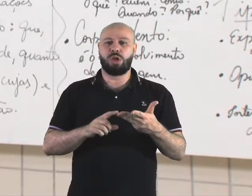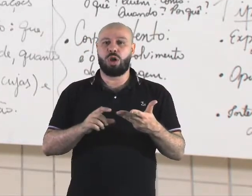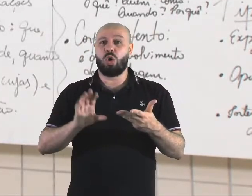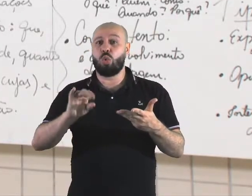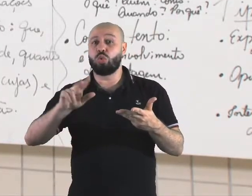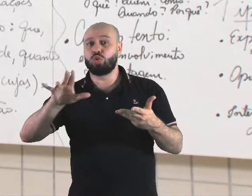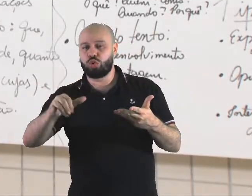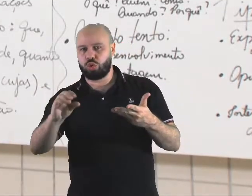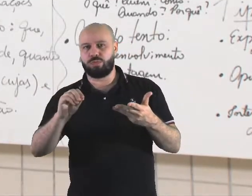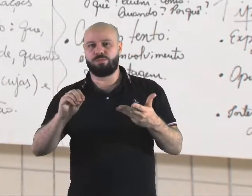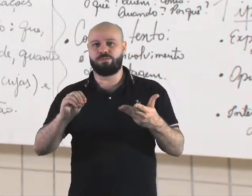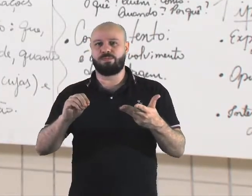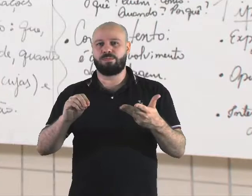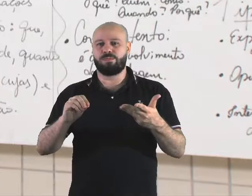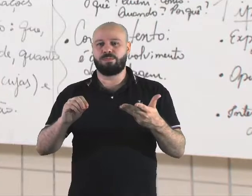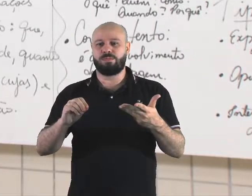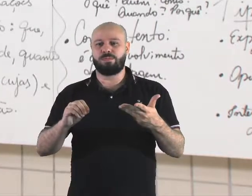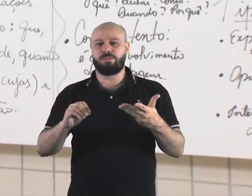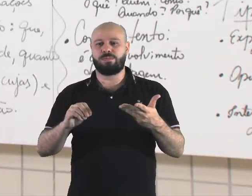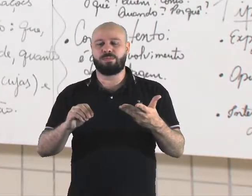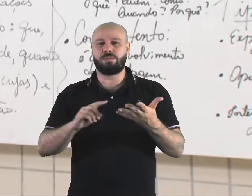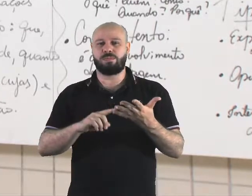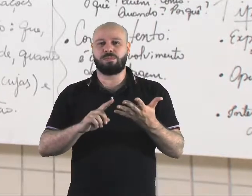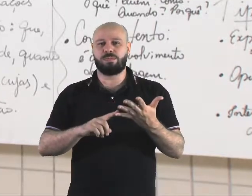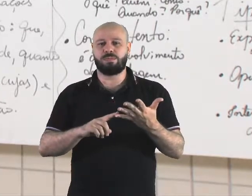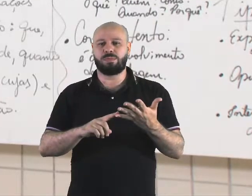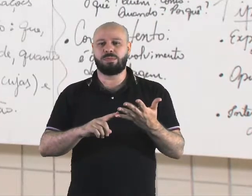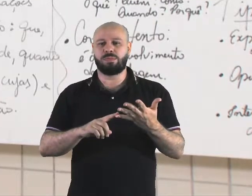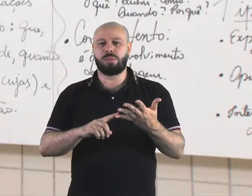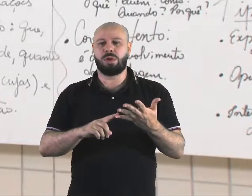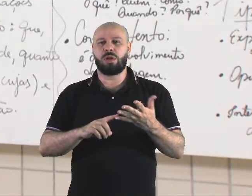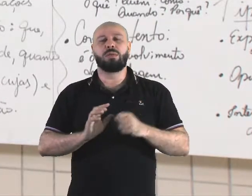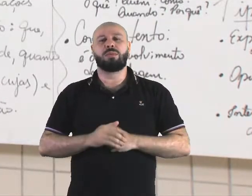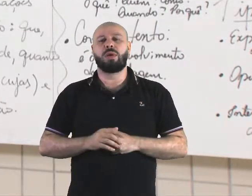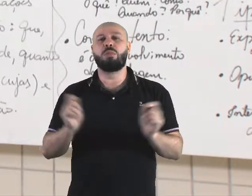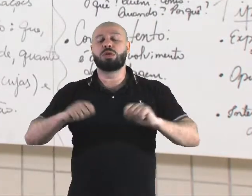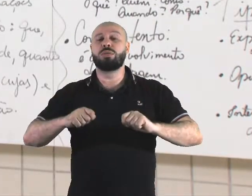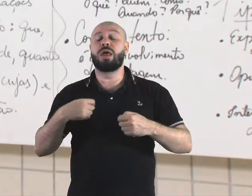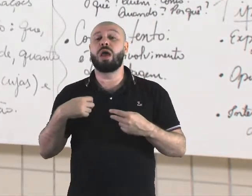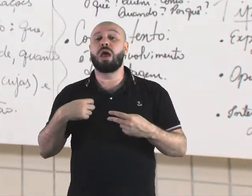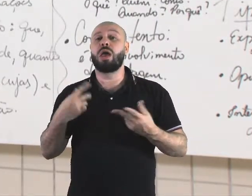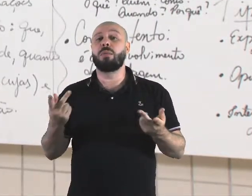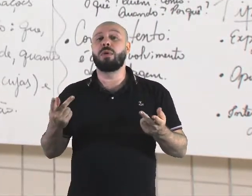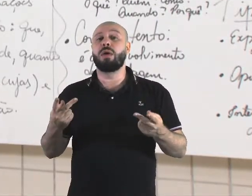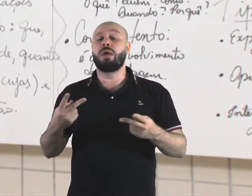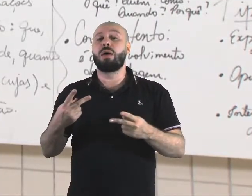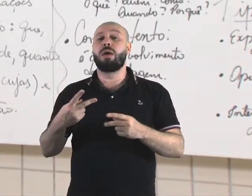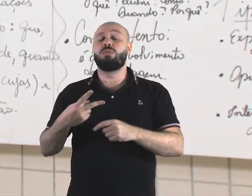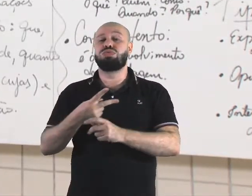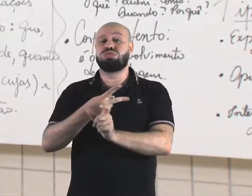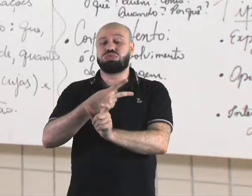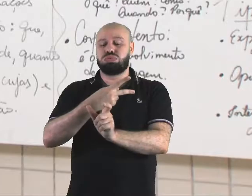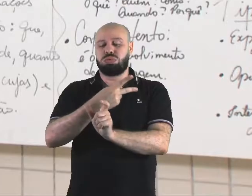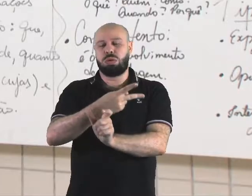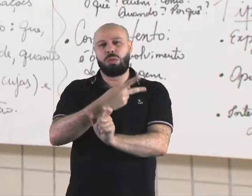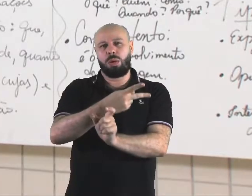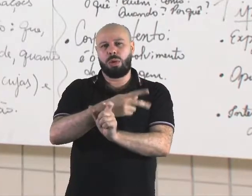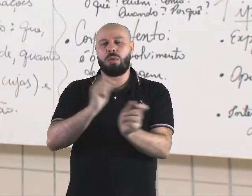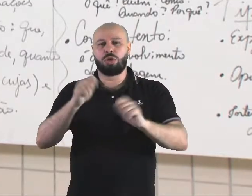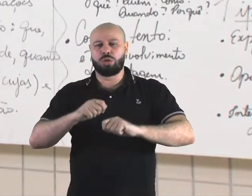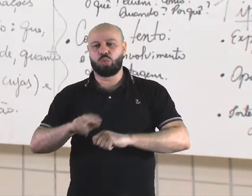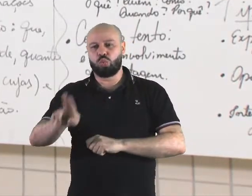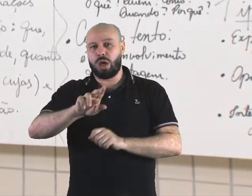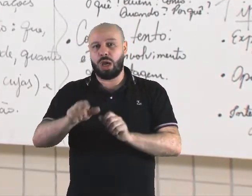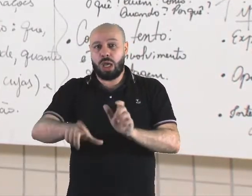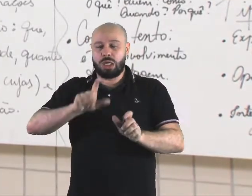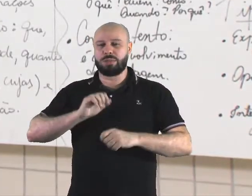cujo, cuja, cujos, cujas, e podem ser precedidos ou não por preposição. Então, o pronome relativo é